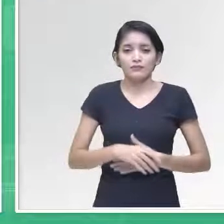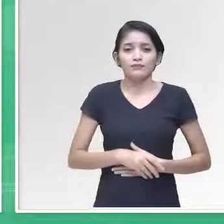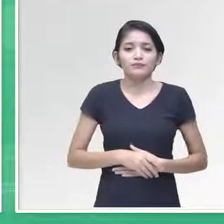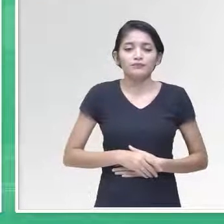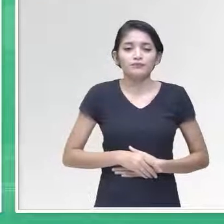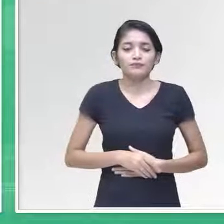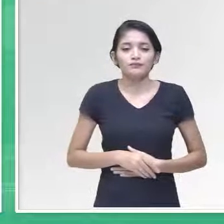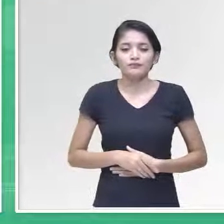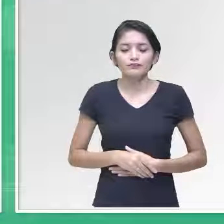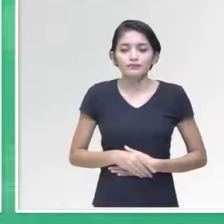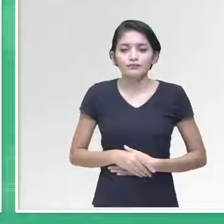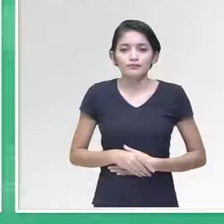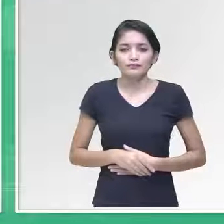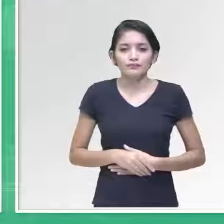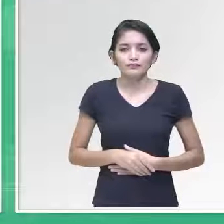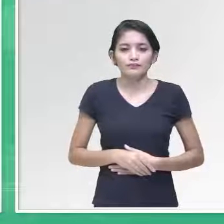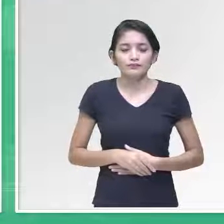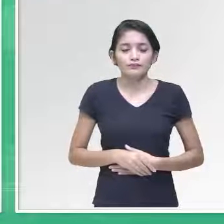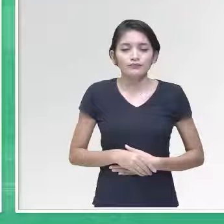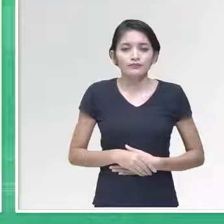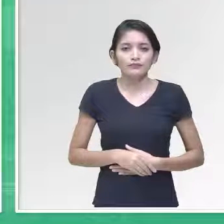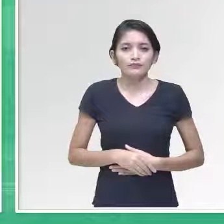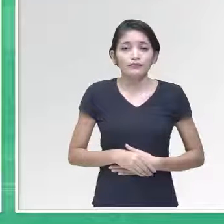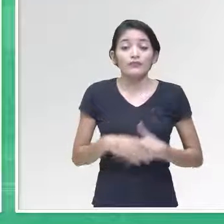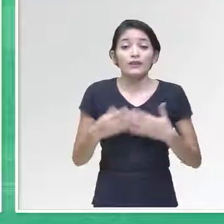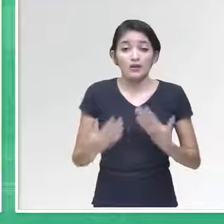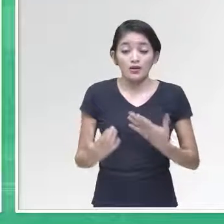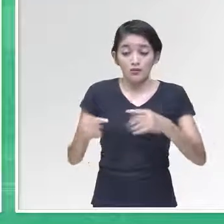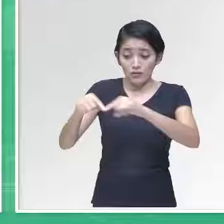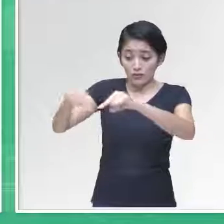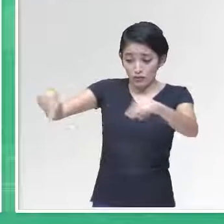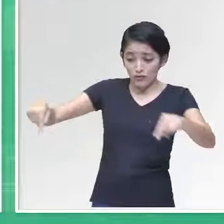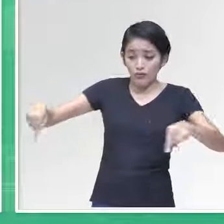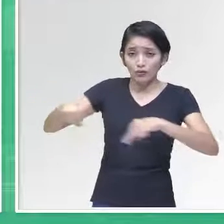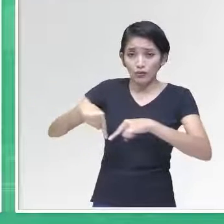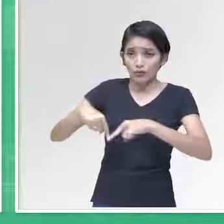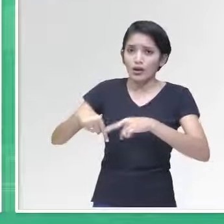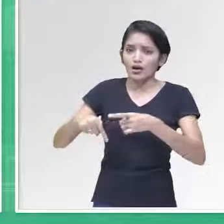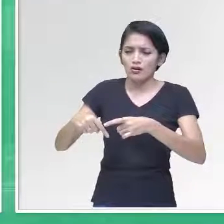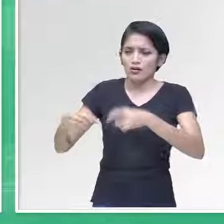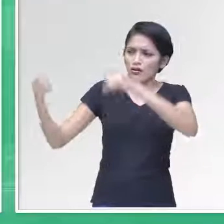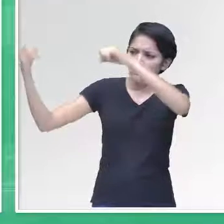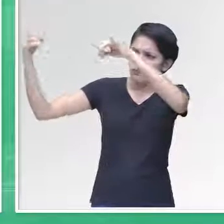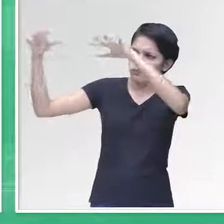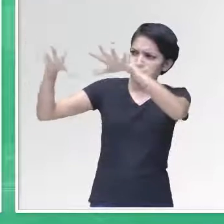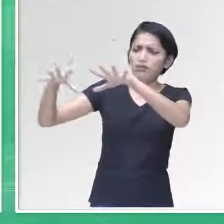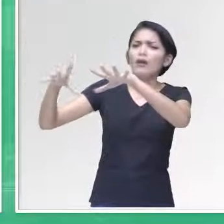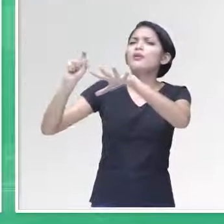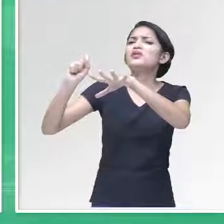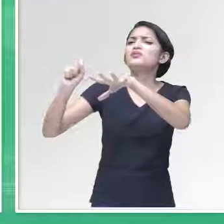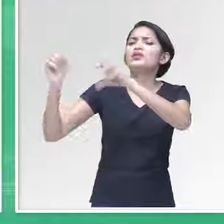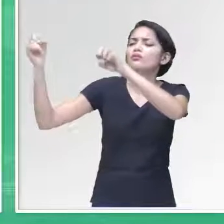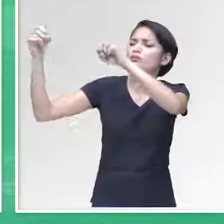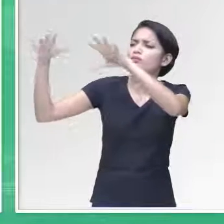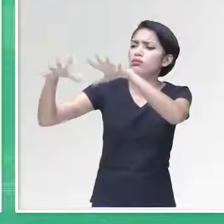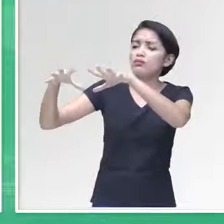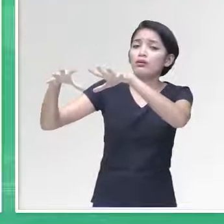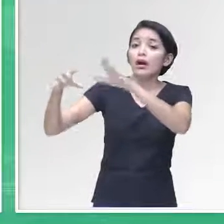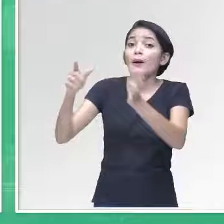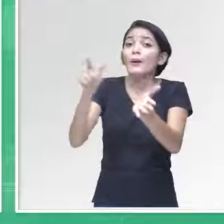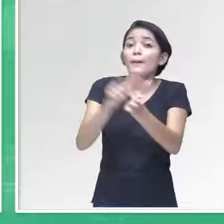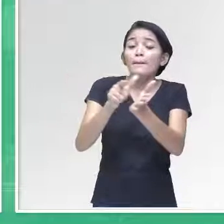were illuminated, ou seja, no laboratório dele foram iluminados. O que é que foi iluminados? Né, uns